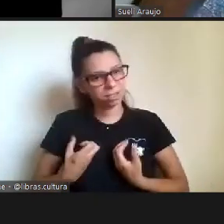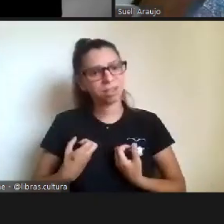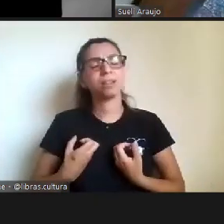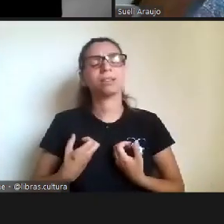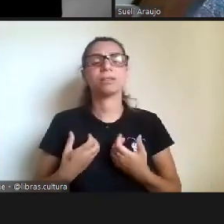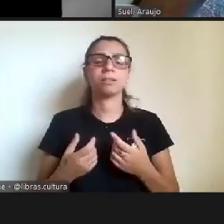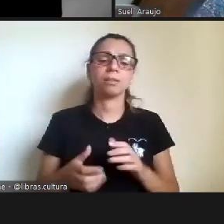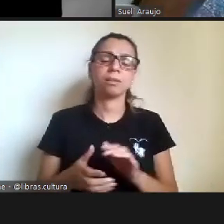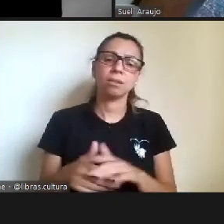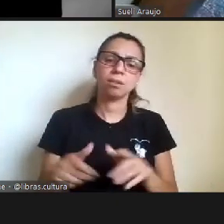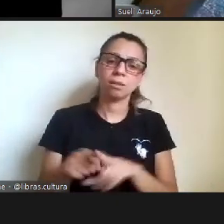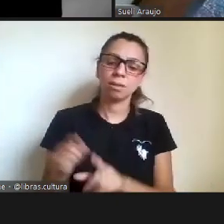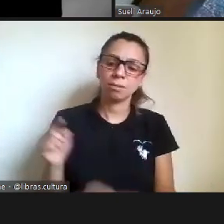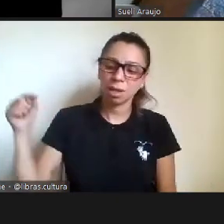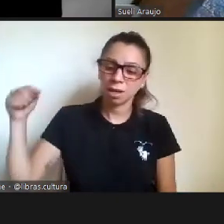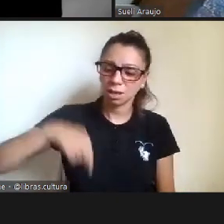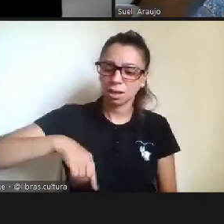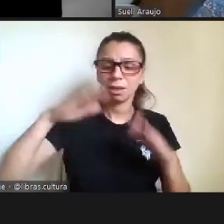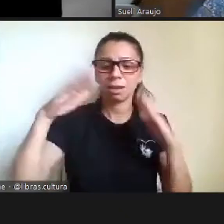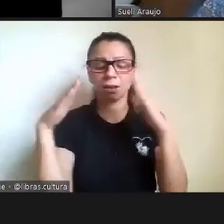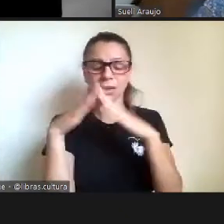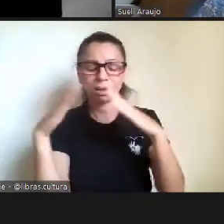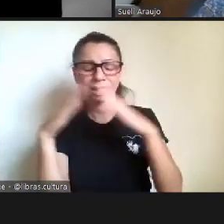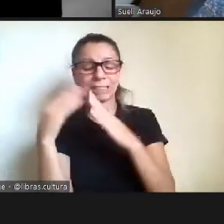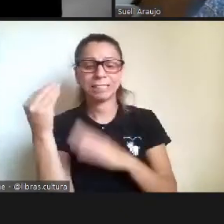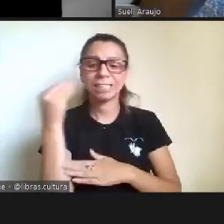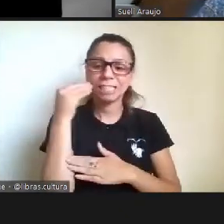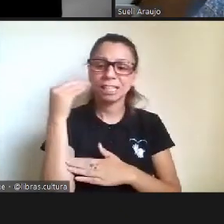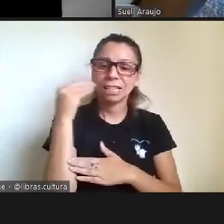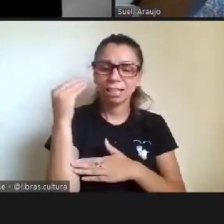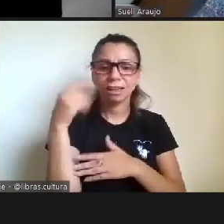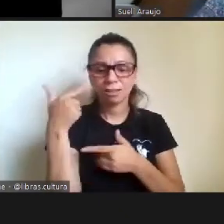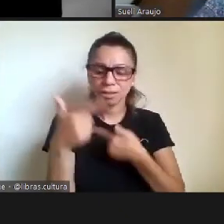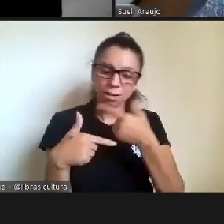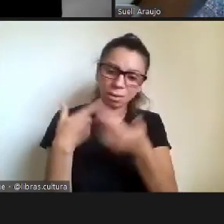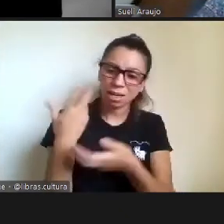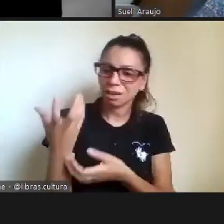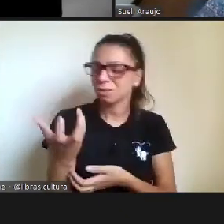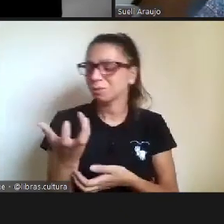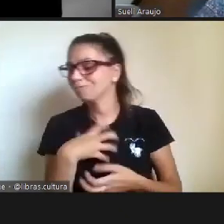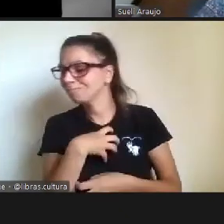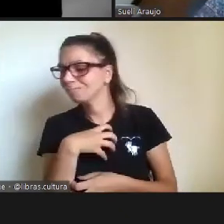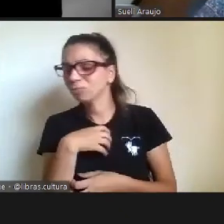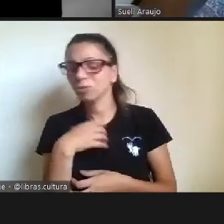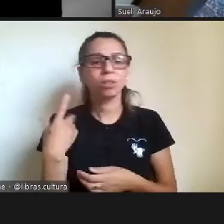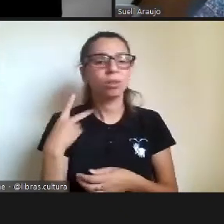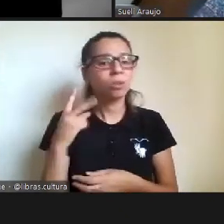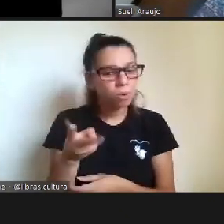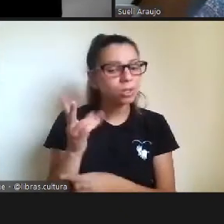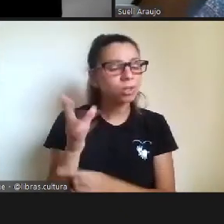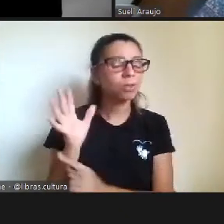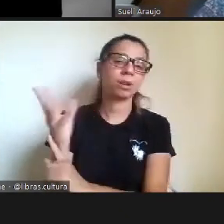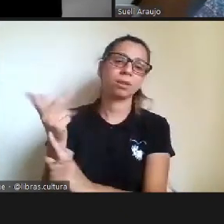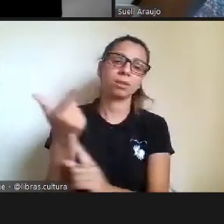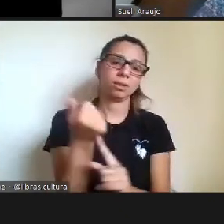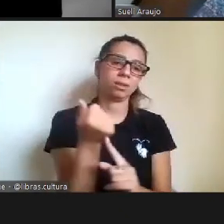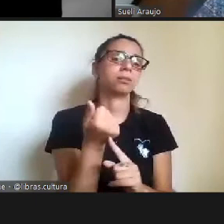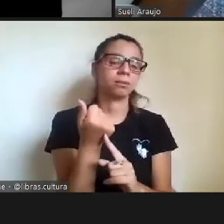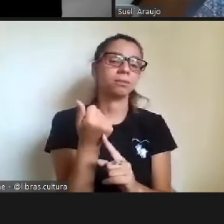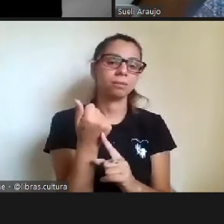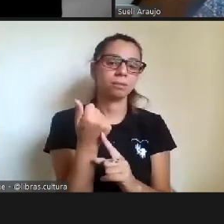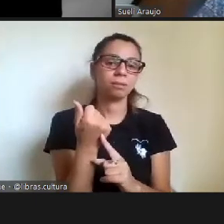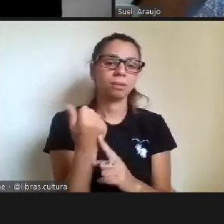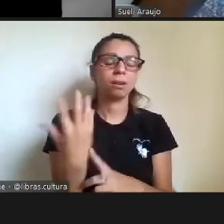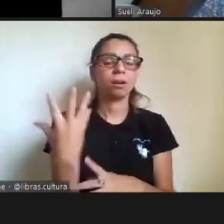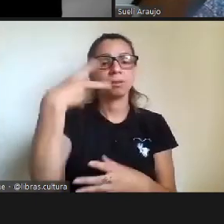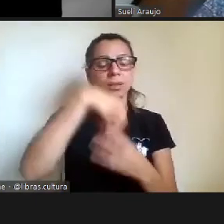De estar aqui em casa e tentando trabalhar de alguma forma, né? Me manter artista, que eu acho que dentro